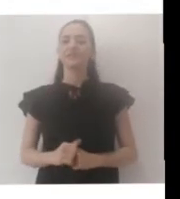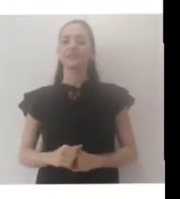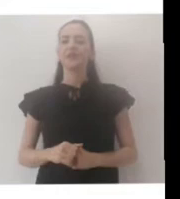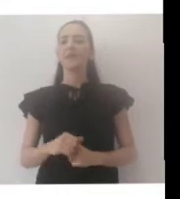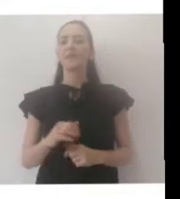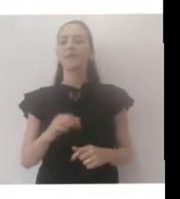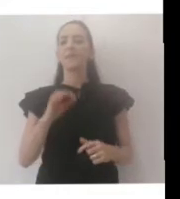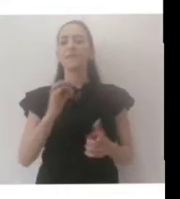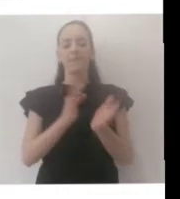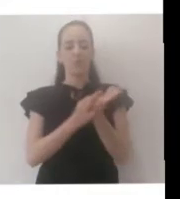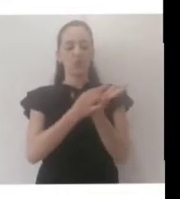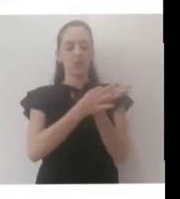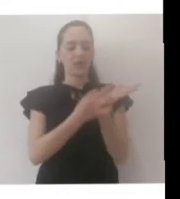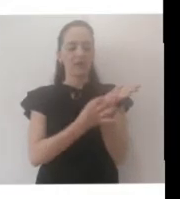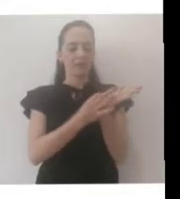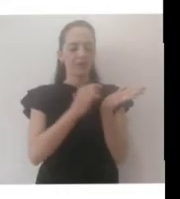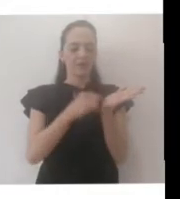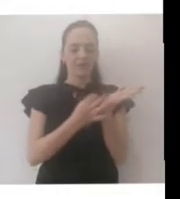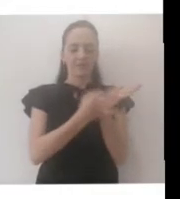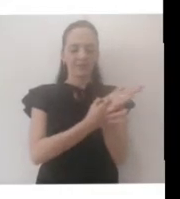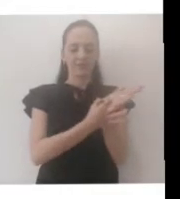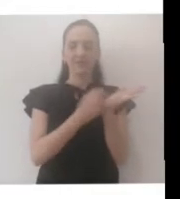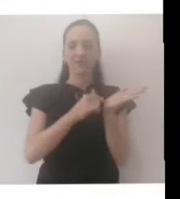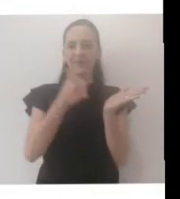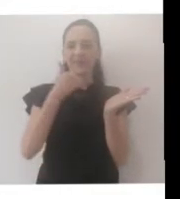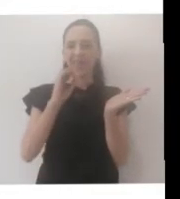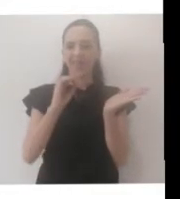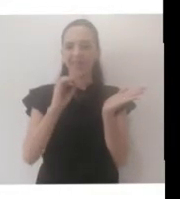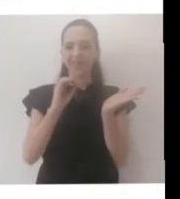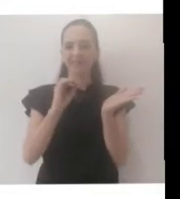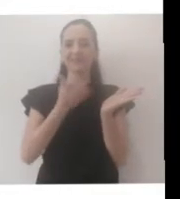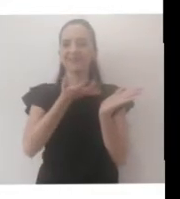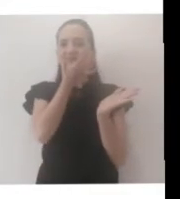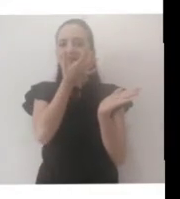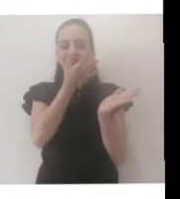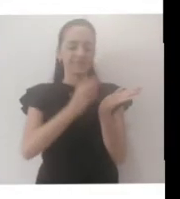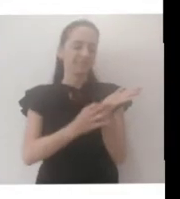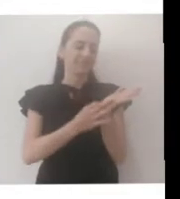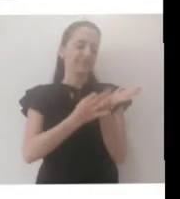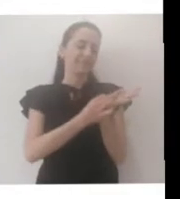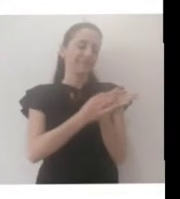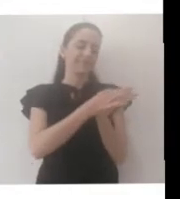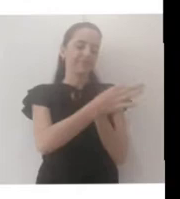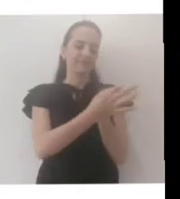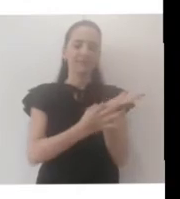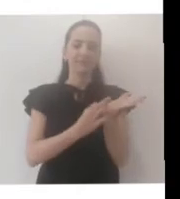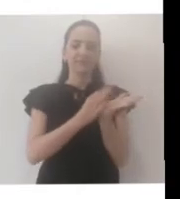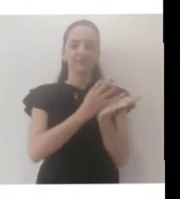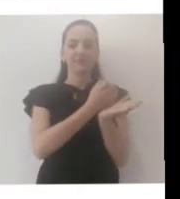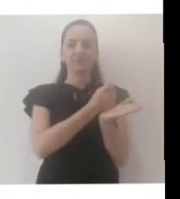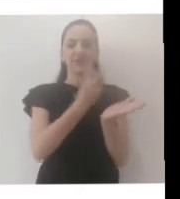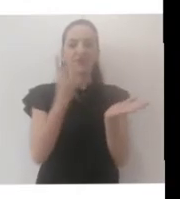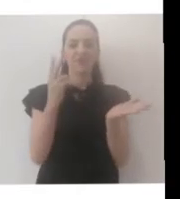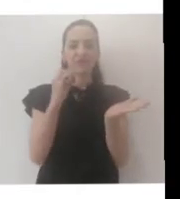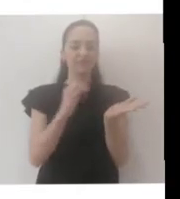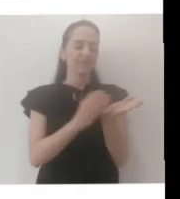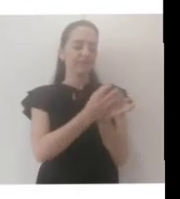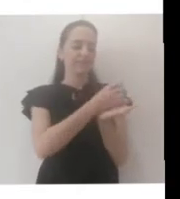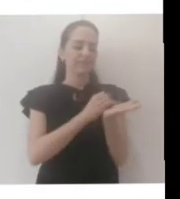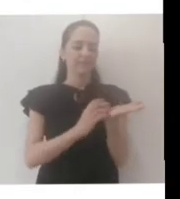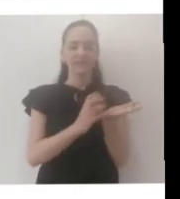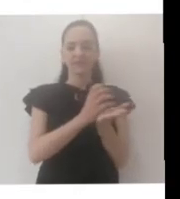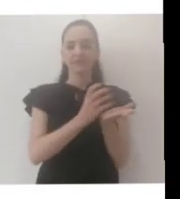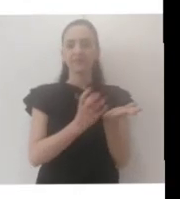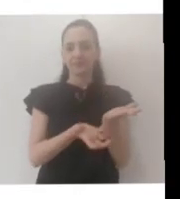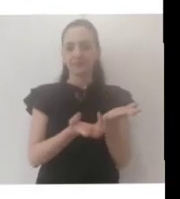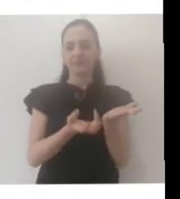10 moedas, se ela quer 20 moedas de 10 centavos, que é o mesmo R$2, né? Ela vai querer, criança de